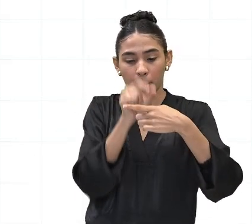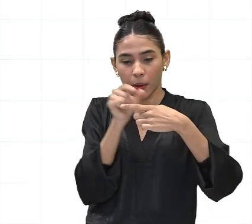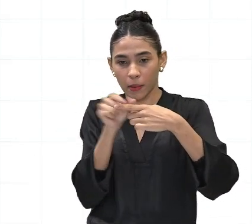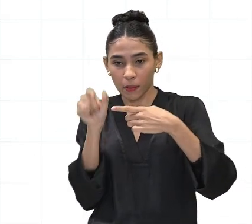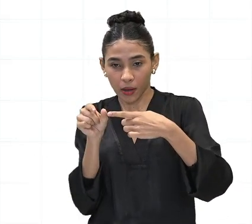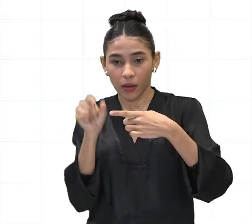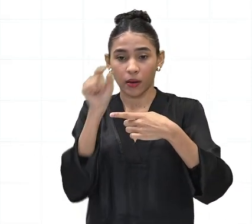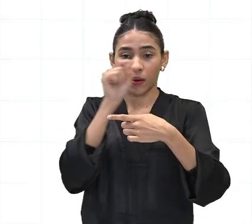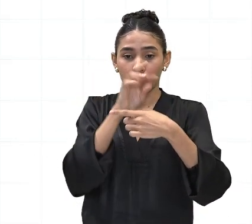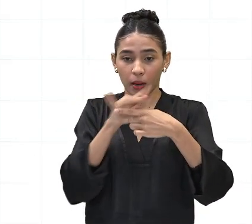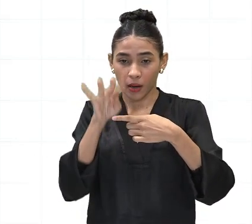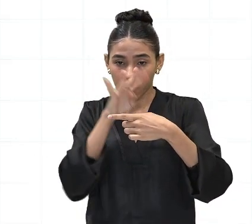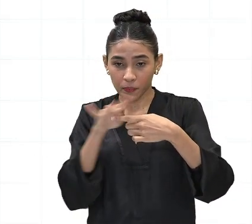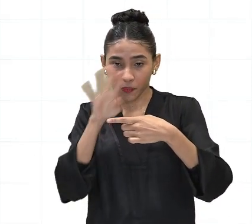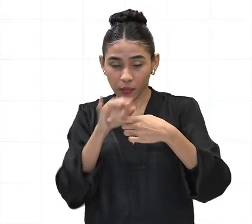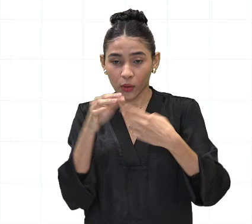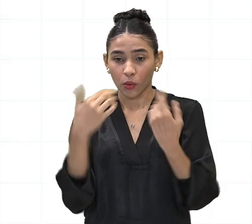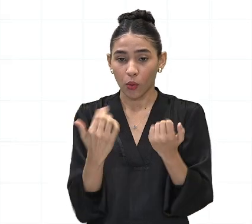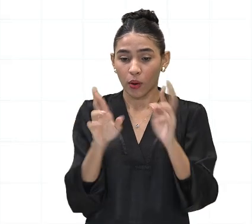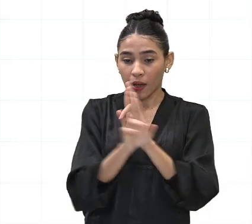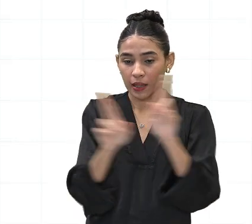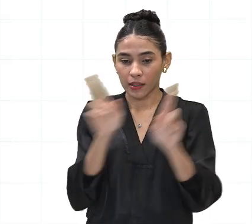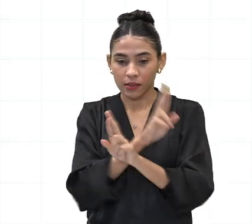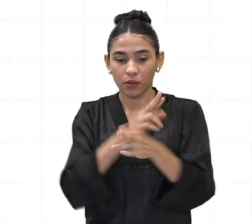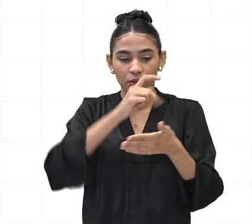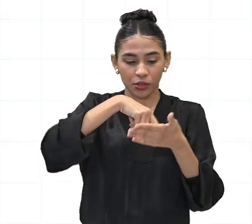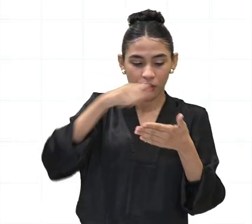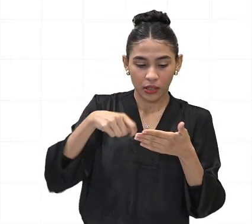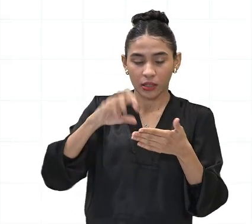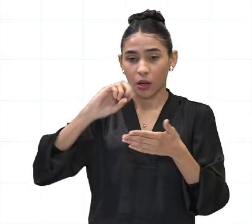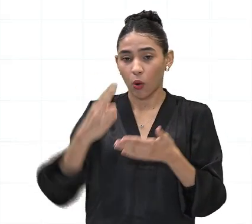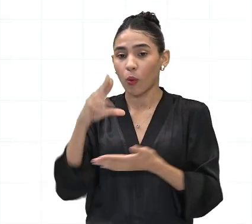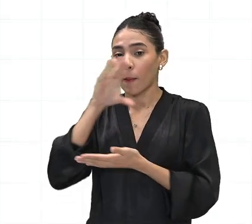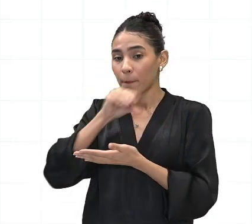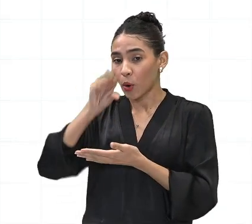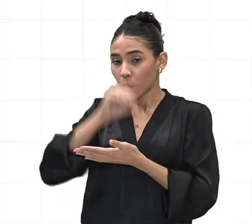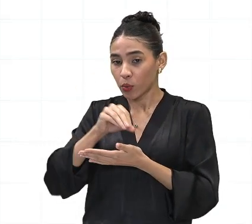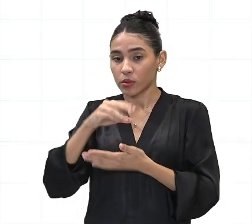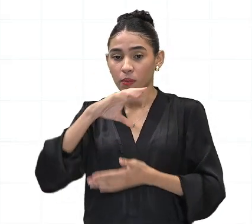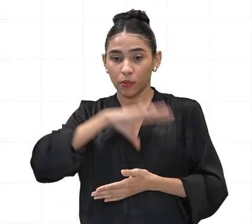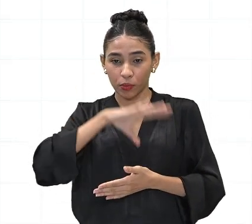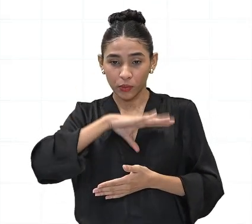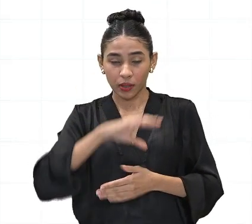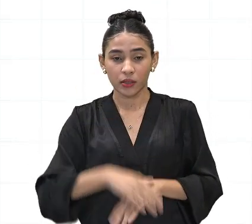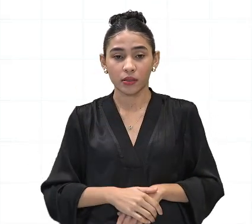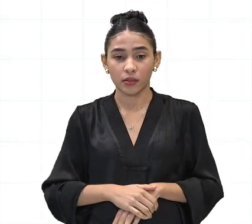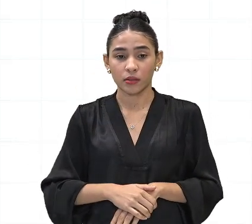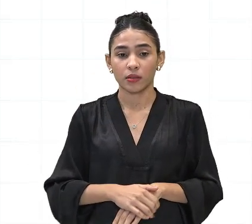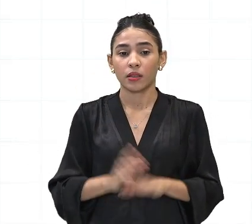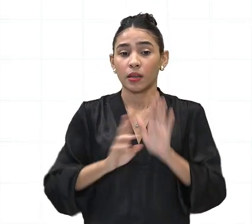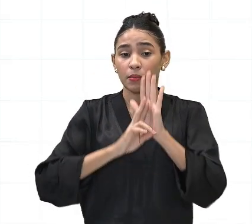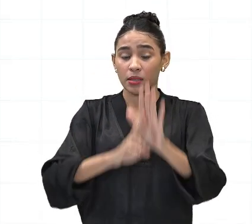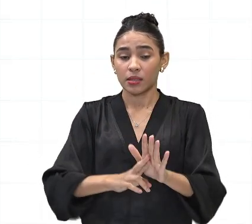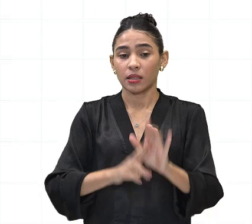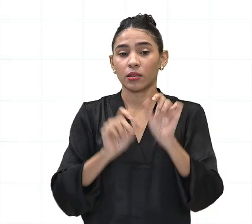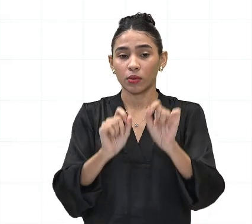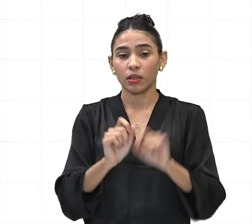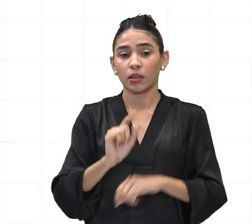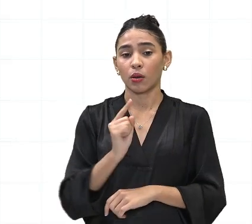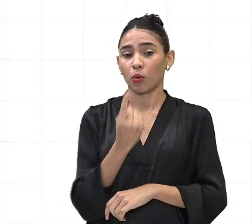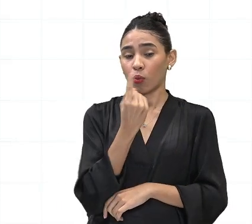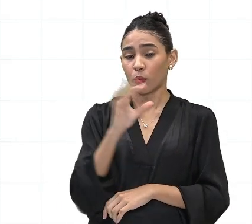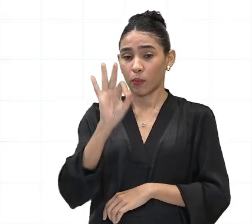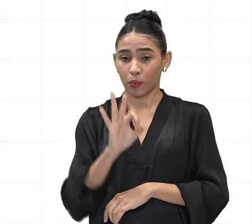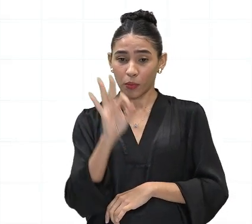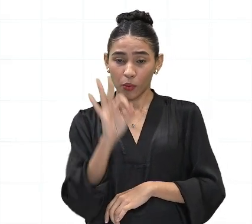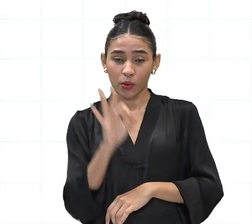ou a relação entre grafia e pronúncia do português. Estas palavras, pouco mais de 1000, representam menos de 1%